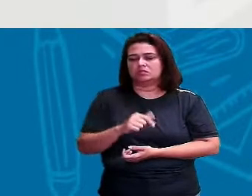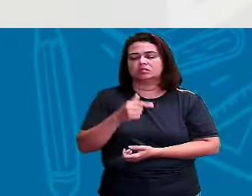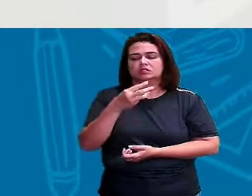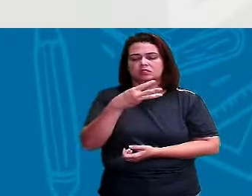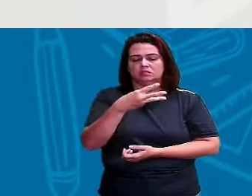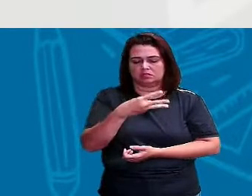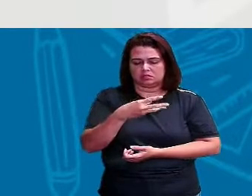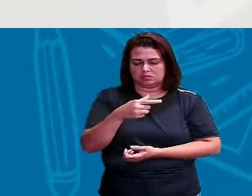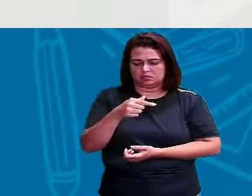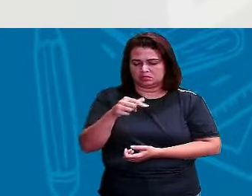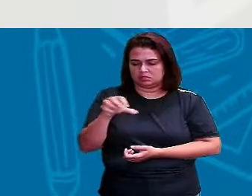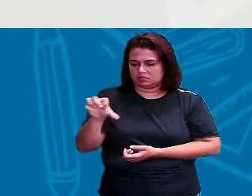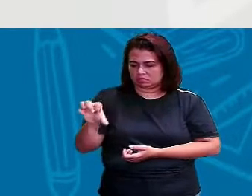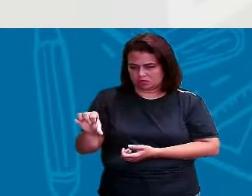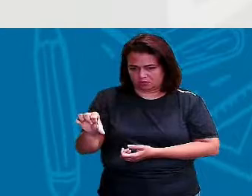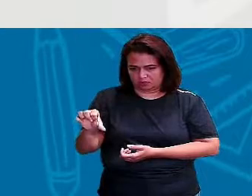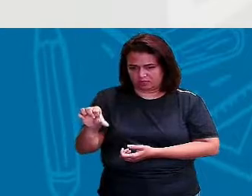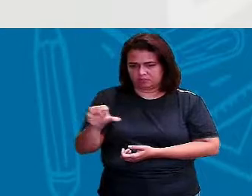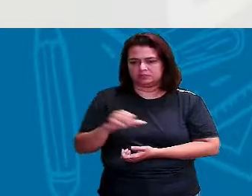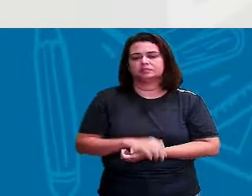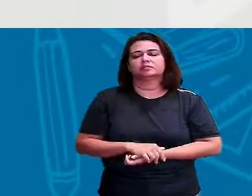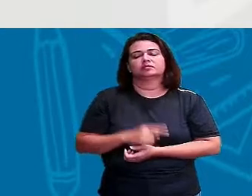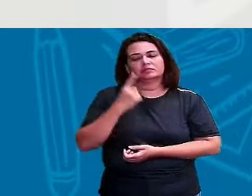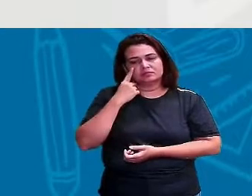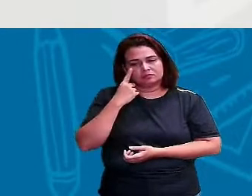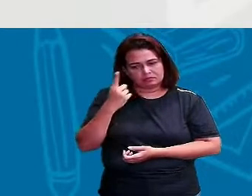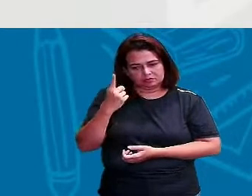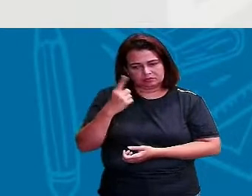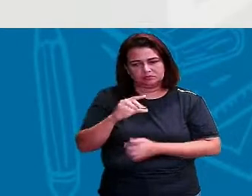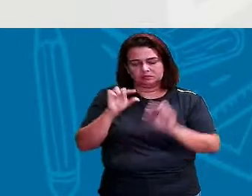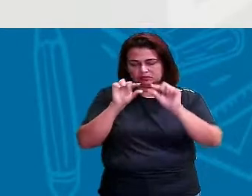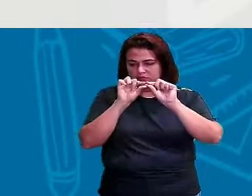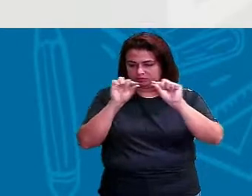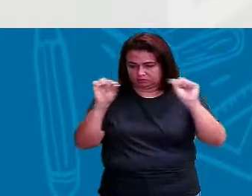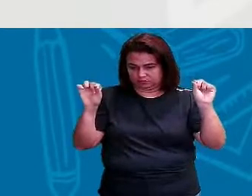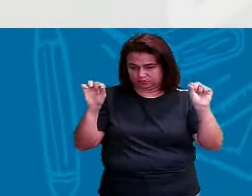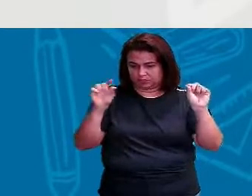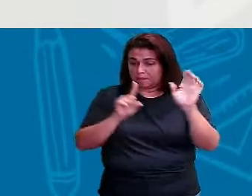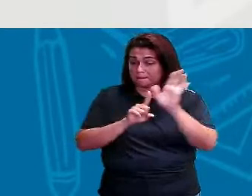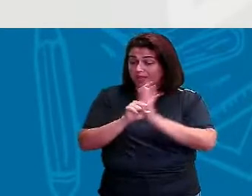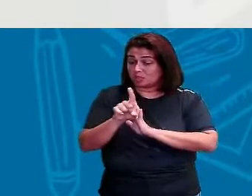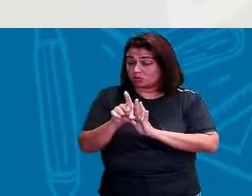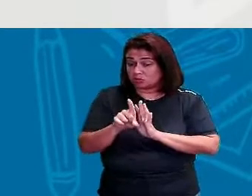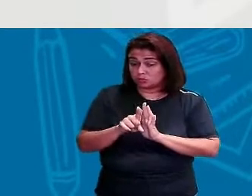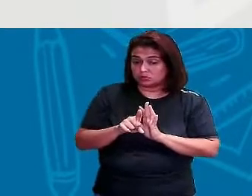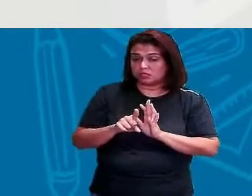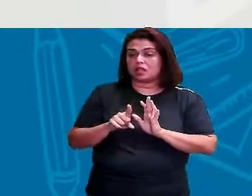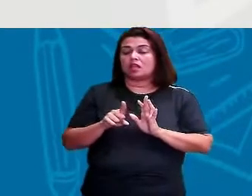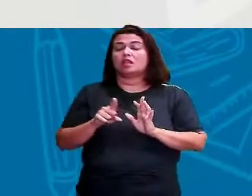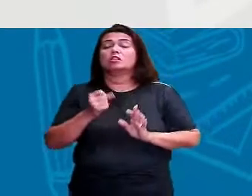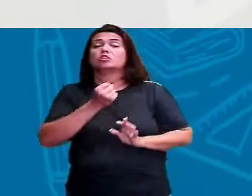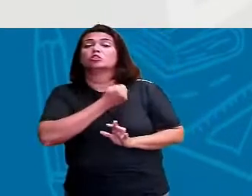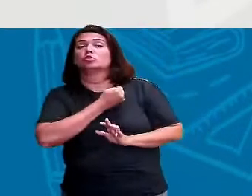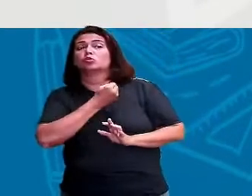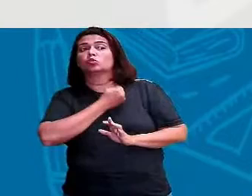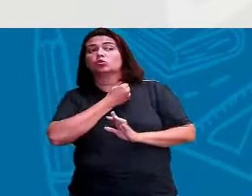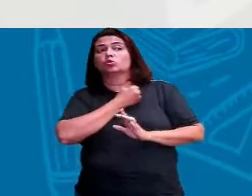378 e agora o 379, que já está aí. Preste atenção na pergunta. Ele quer um